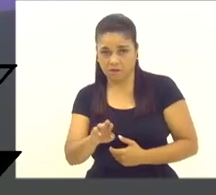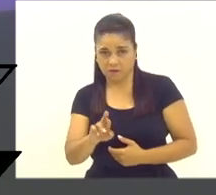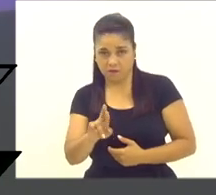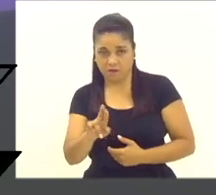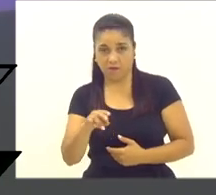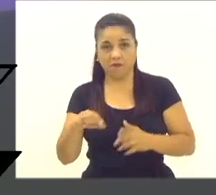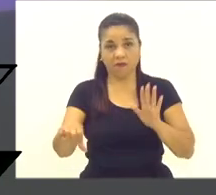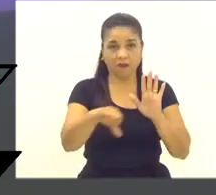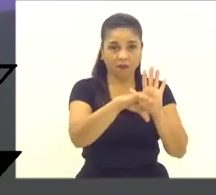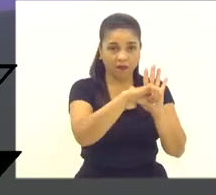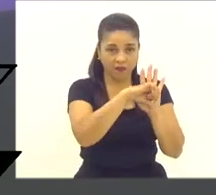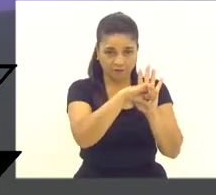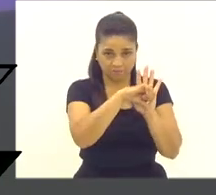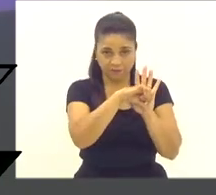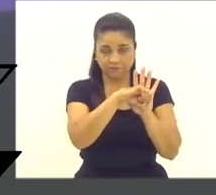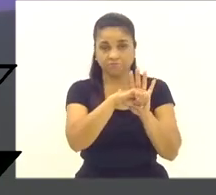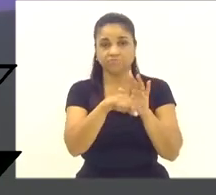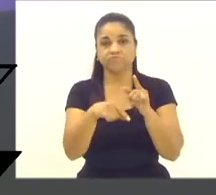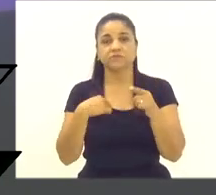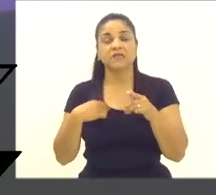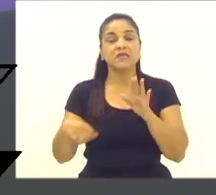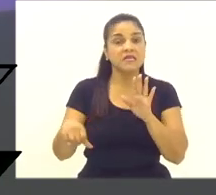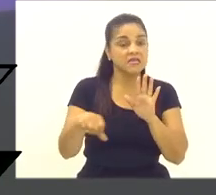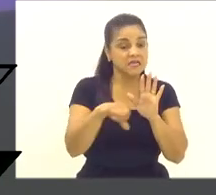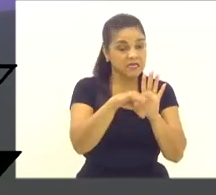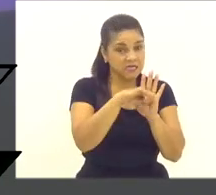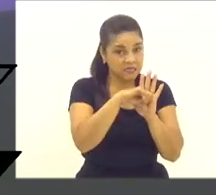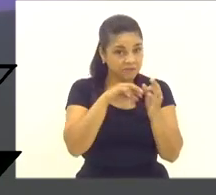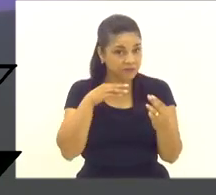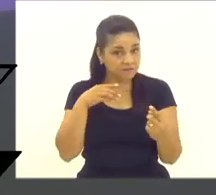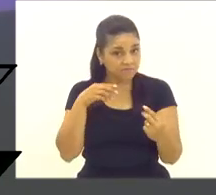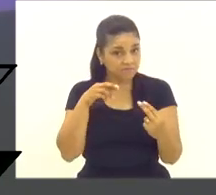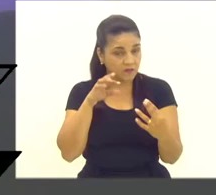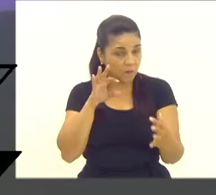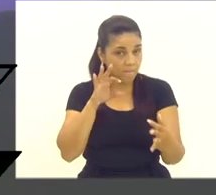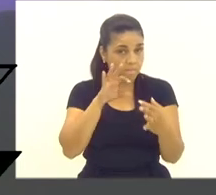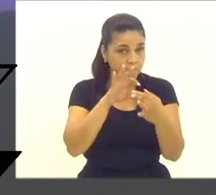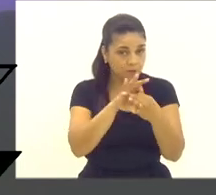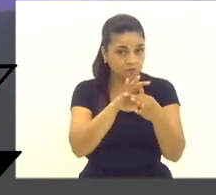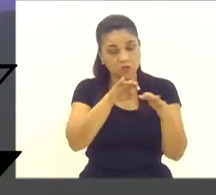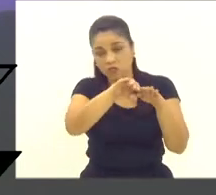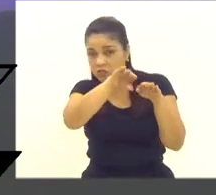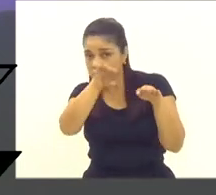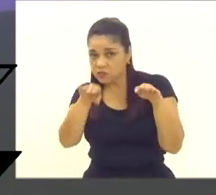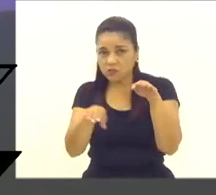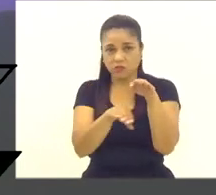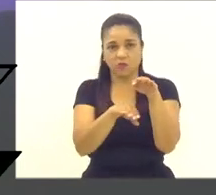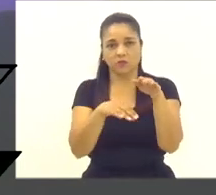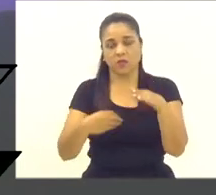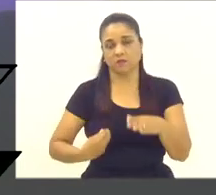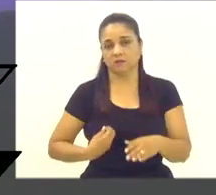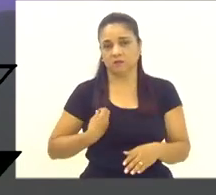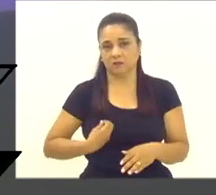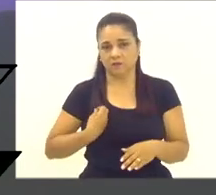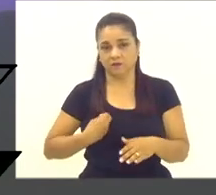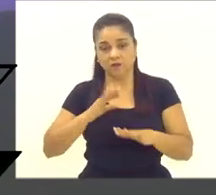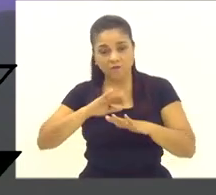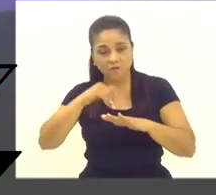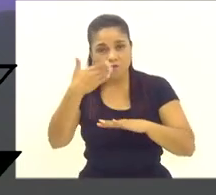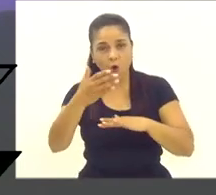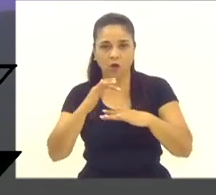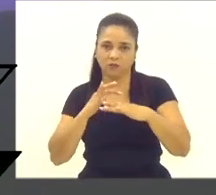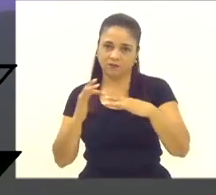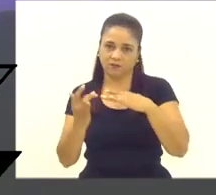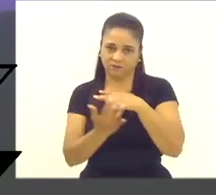que são relacionados a crimes de a crimes e desigualdades do cotidiano fora das redes eles